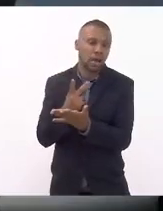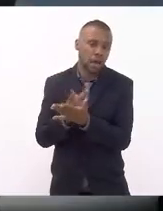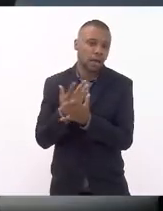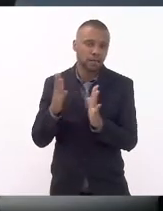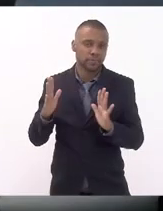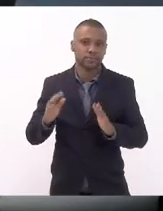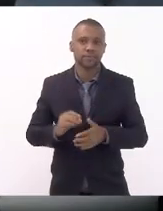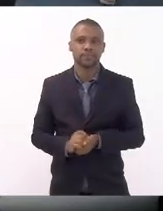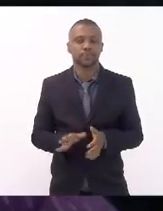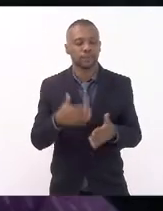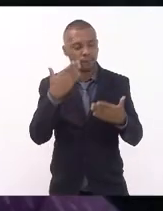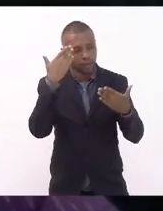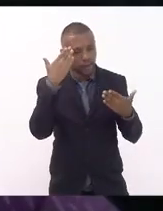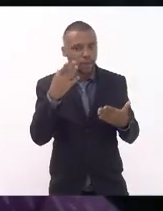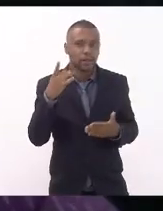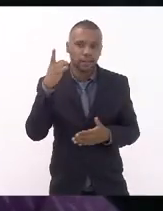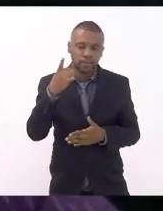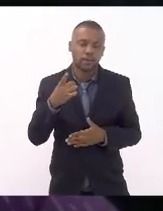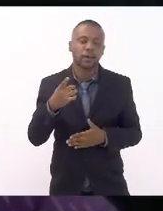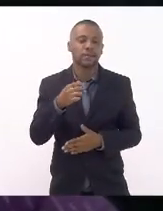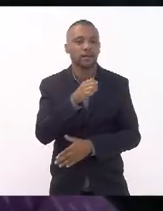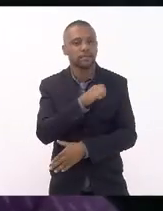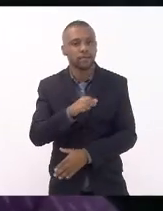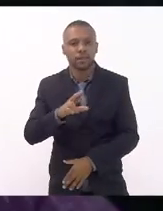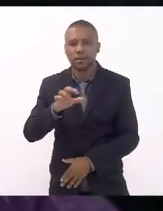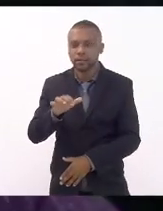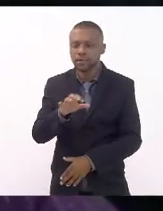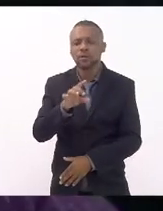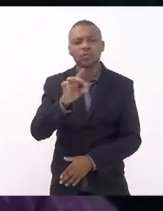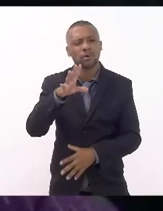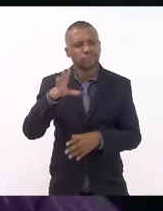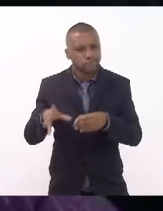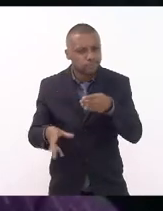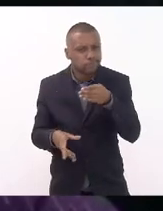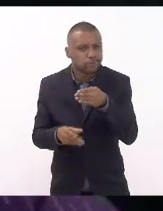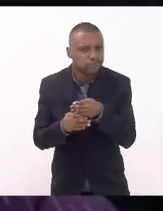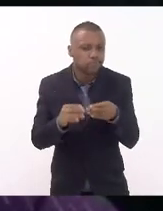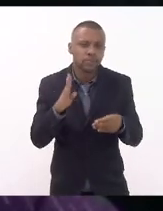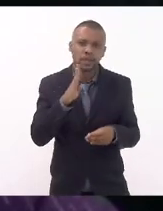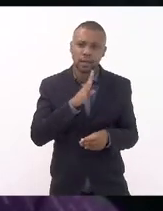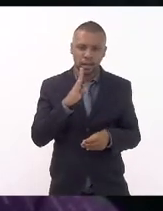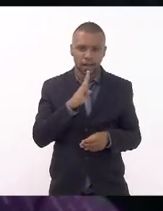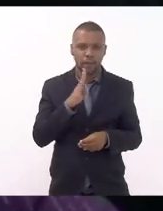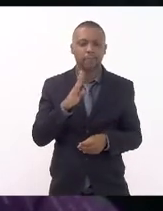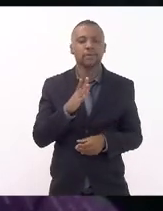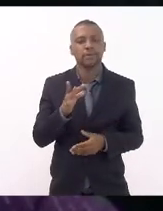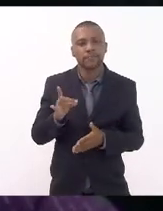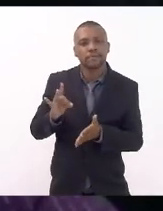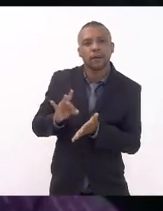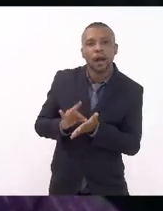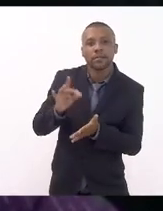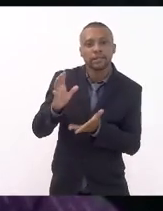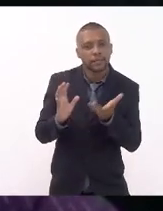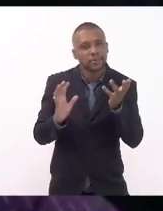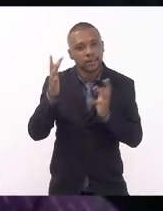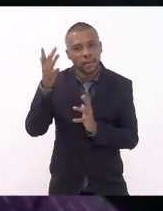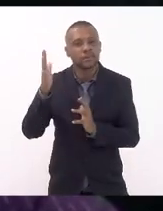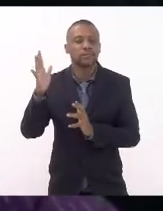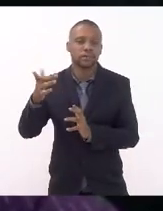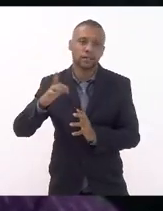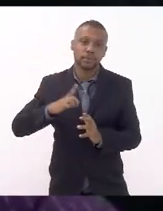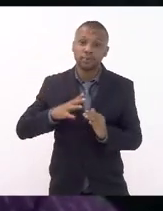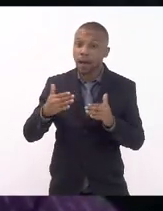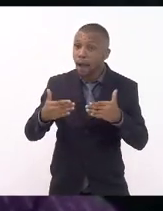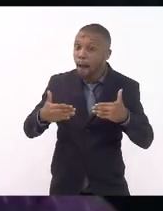Obrigada, deputado Daniel Rujani. Só uma parte bem rápida, presidente. De fato, esse caso já chegou até a